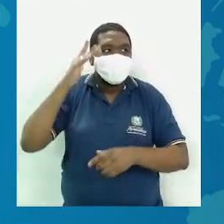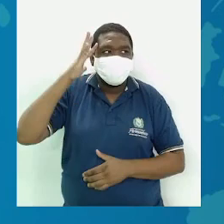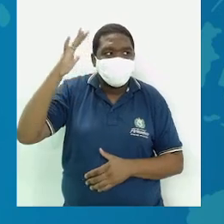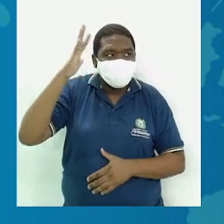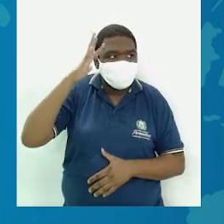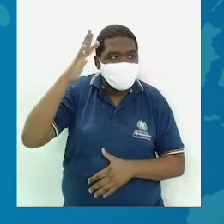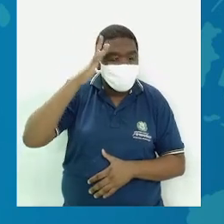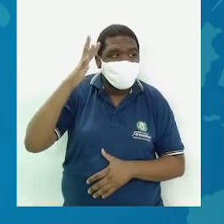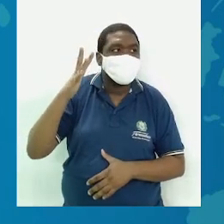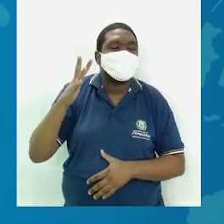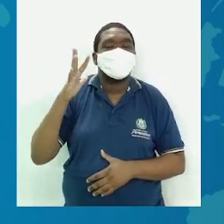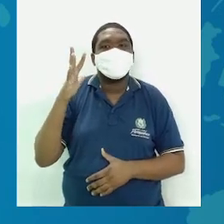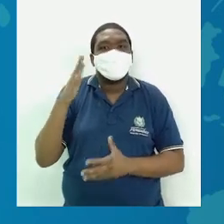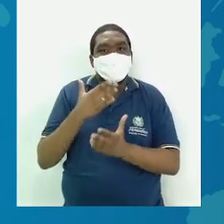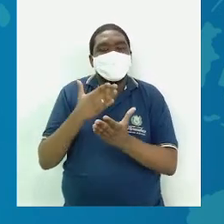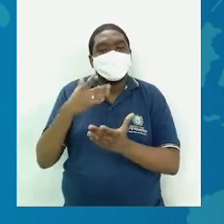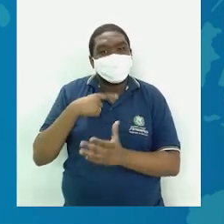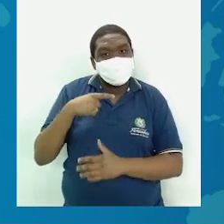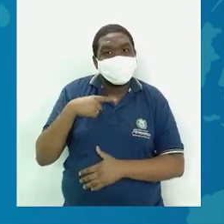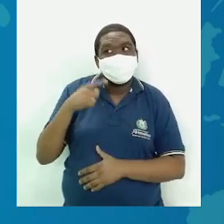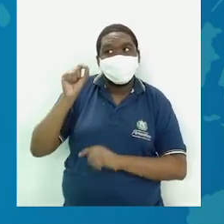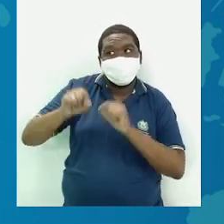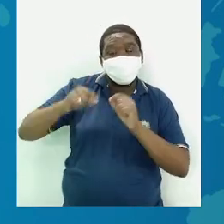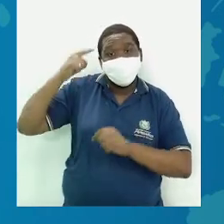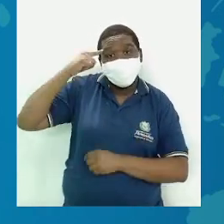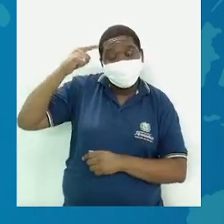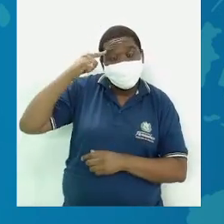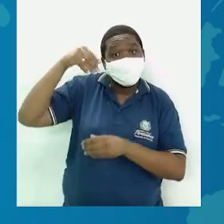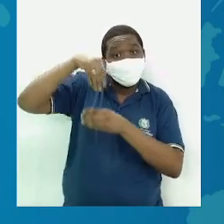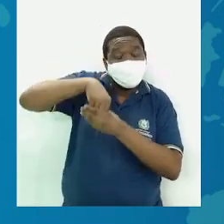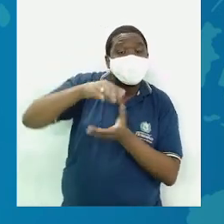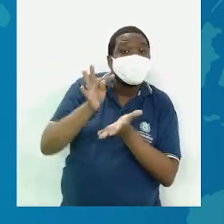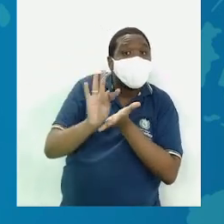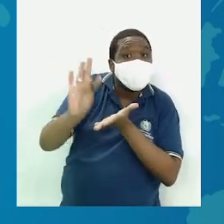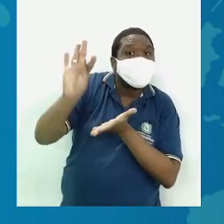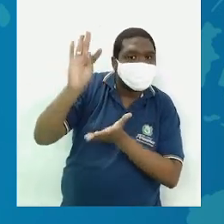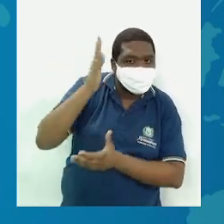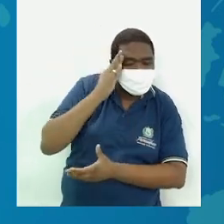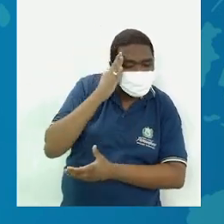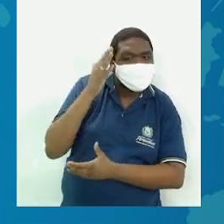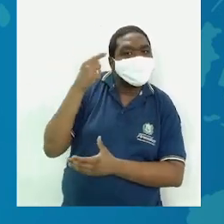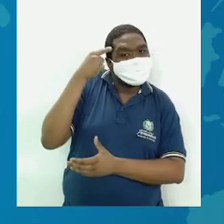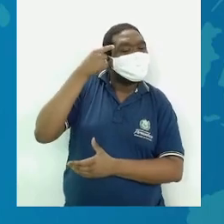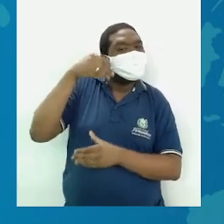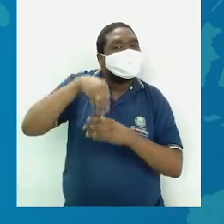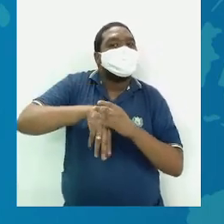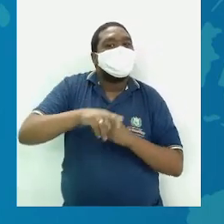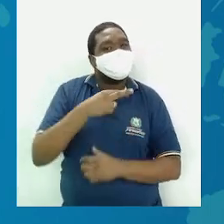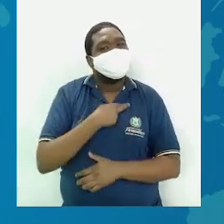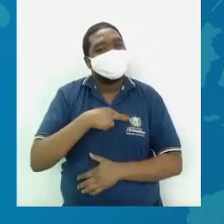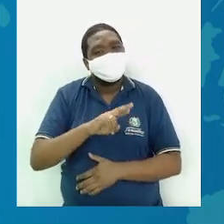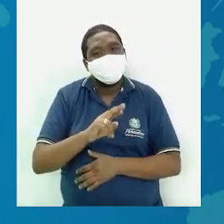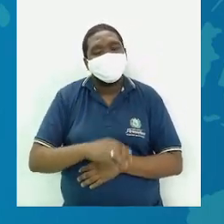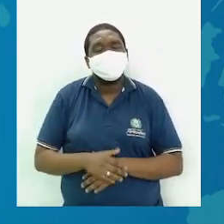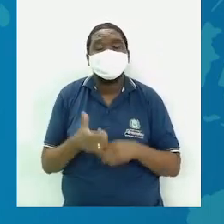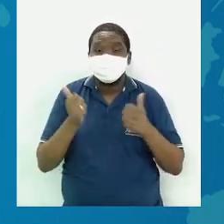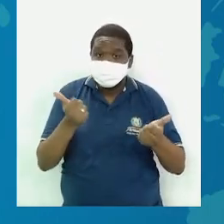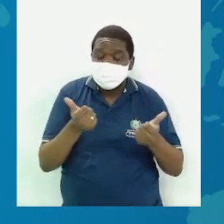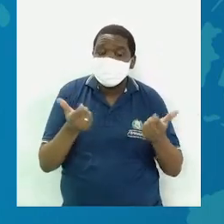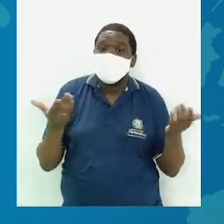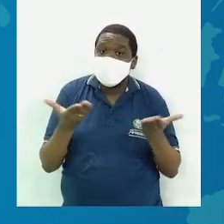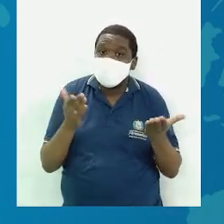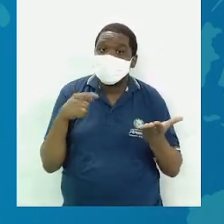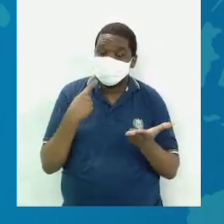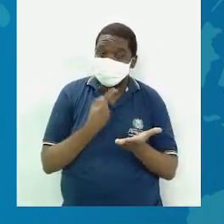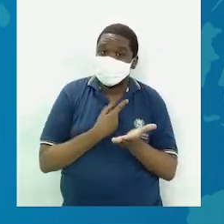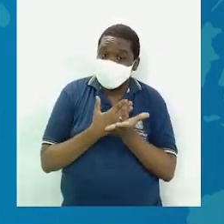mesmo a influenciar o pensamento teológico, né? O pensamento religioso, de uma forma geral. Muito bem, mas para